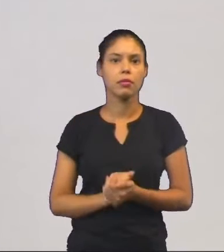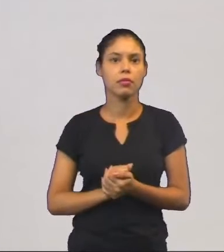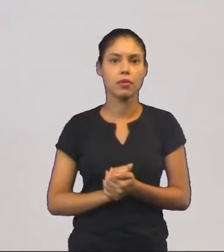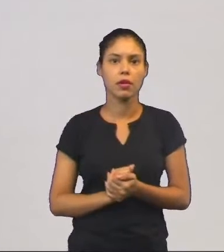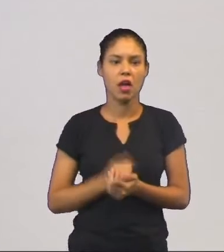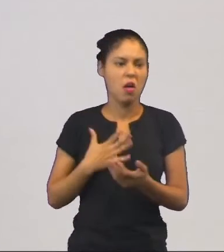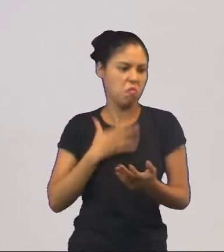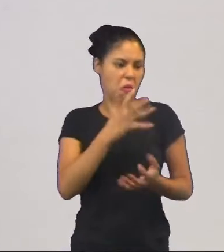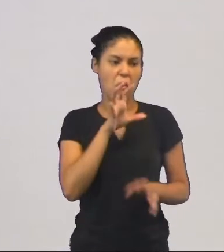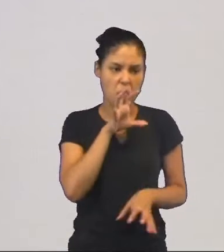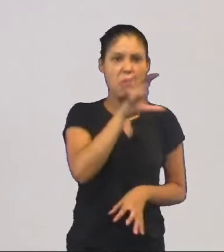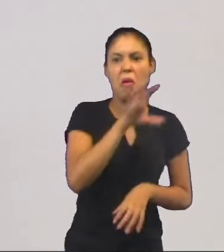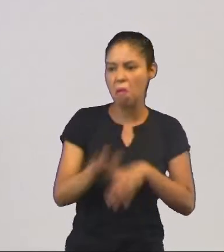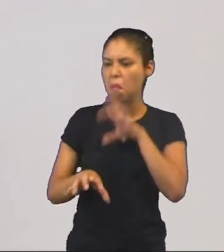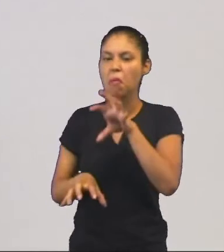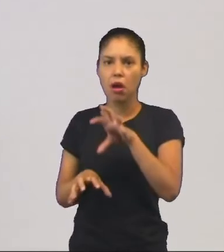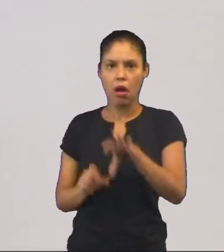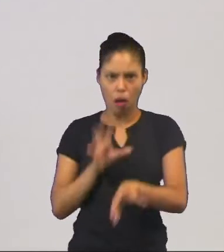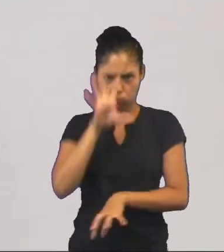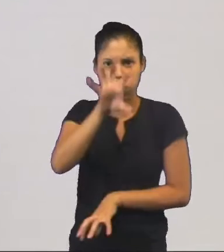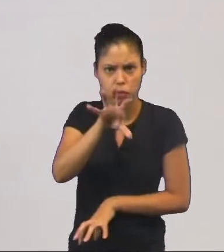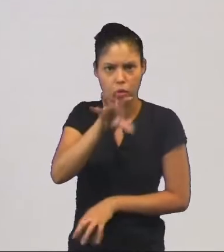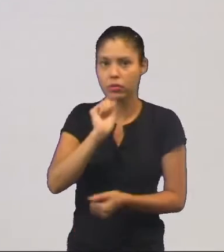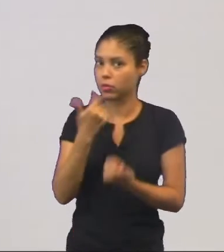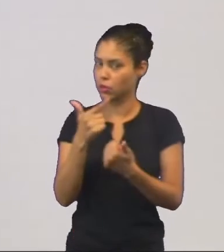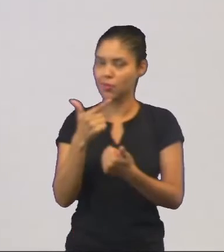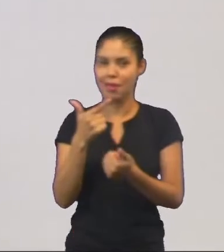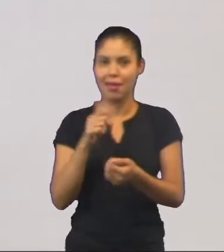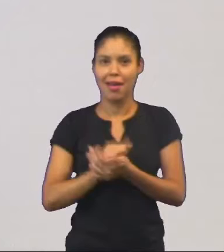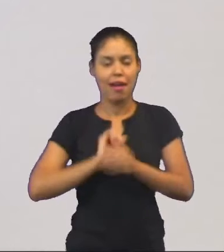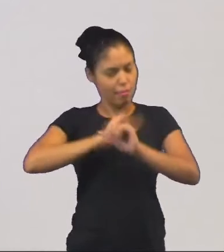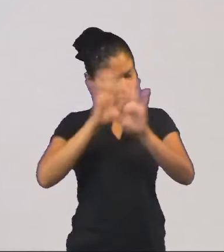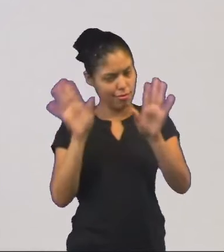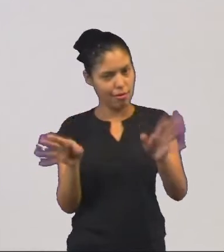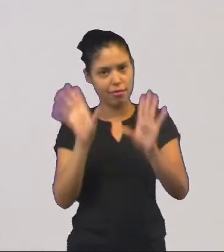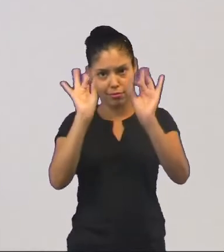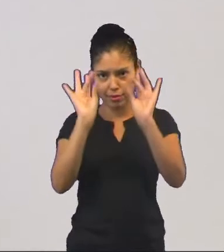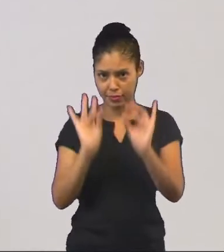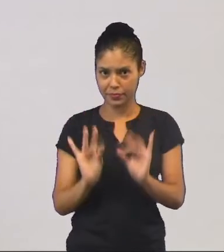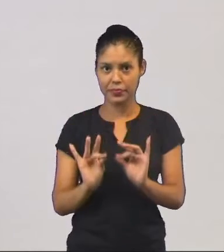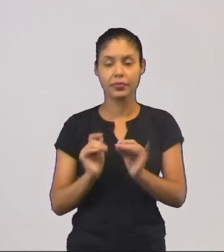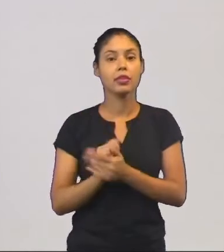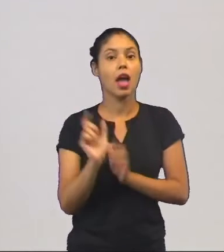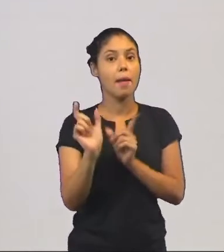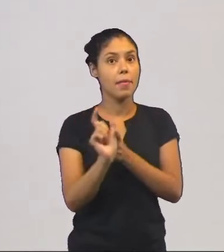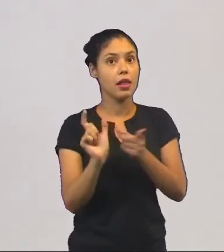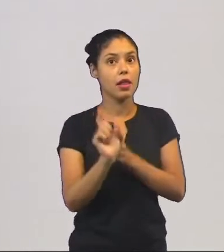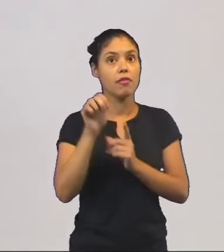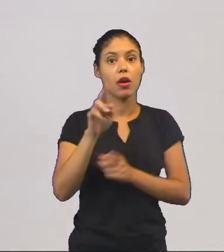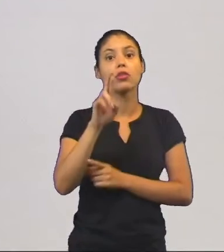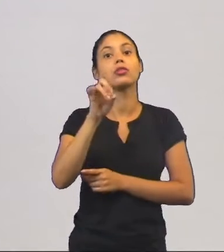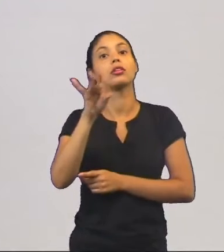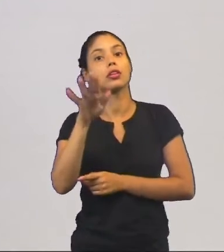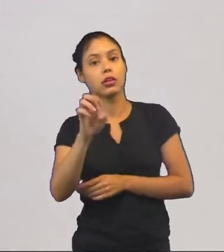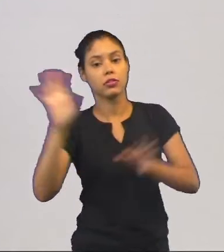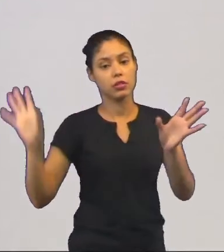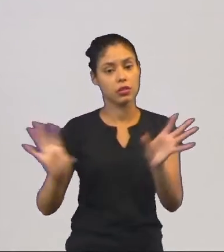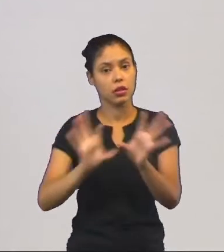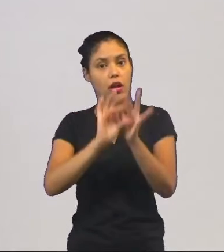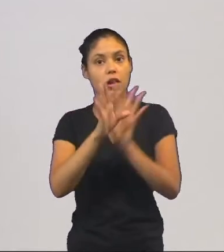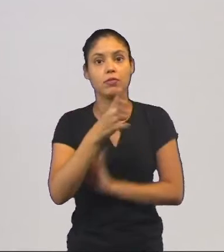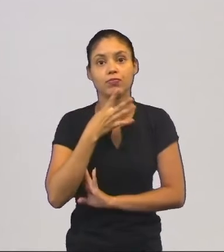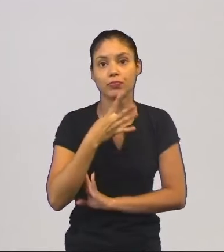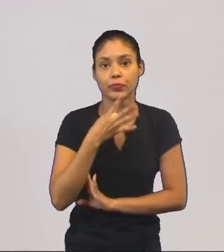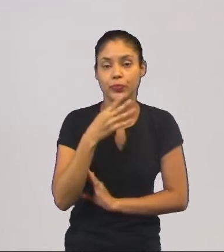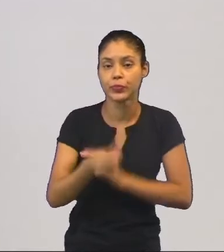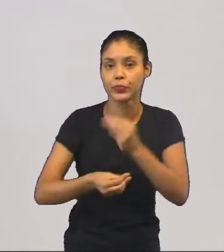temos abuso, nós não temos agressão. E é claro, um detalhe, a palavra autoridade, ela também está